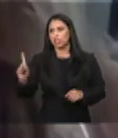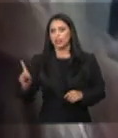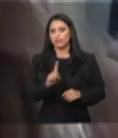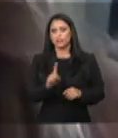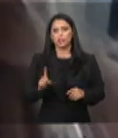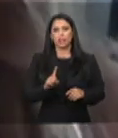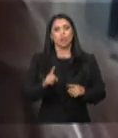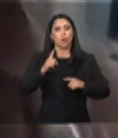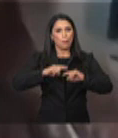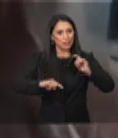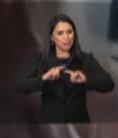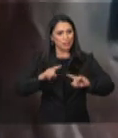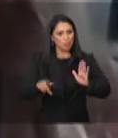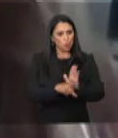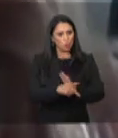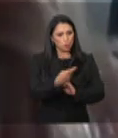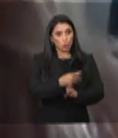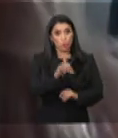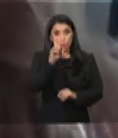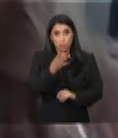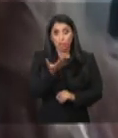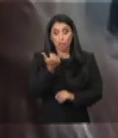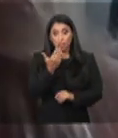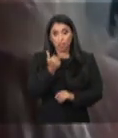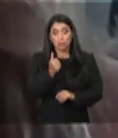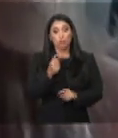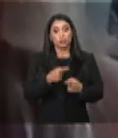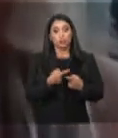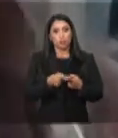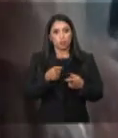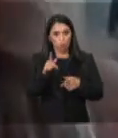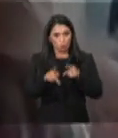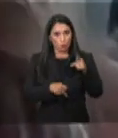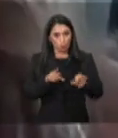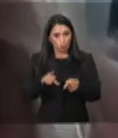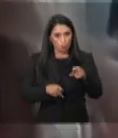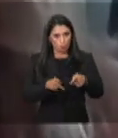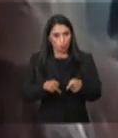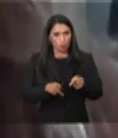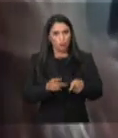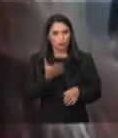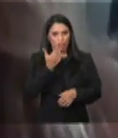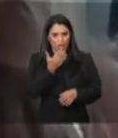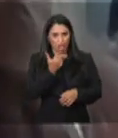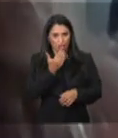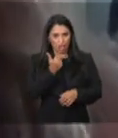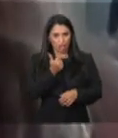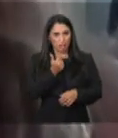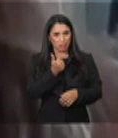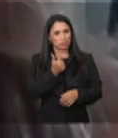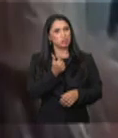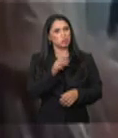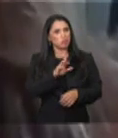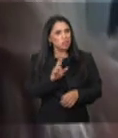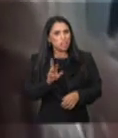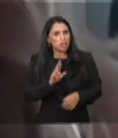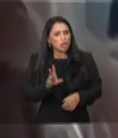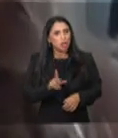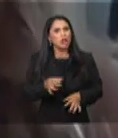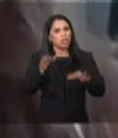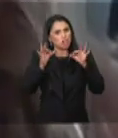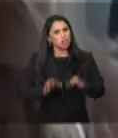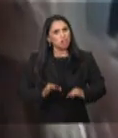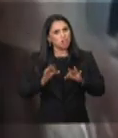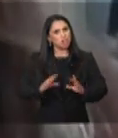suas famílias e o direito alimentação Porque o povo na rua não quer só comida ele quer dignidade moradia